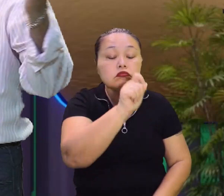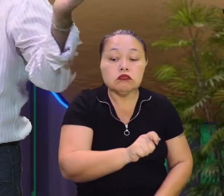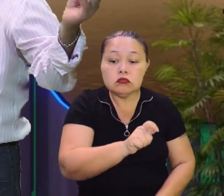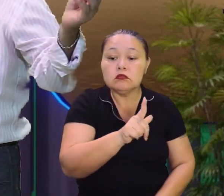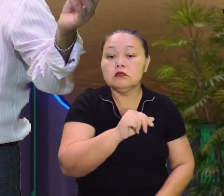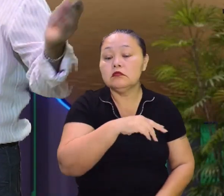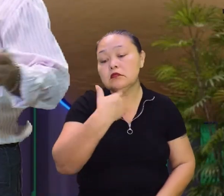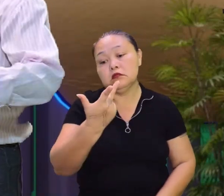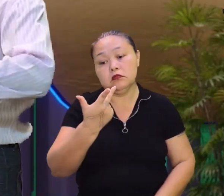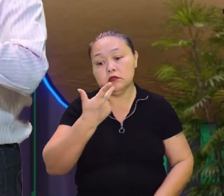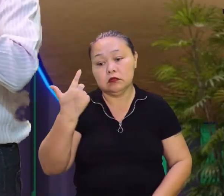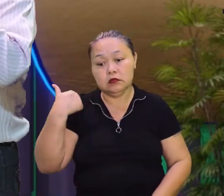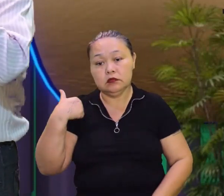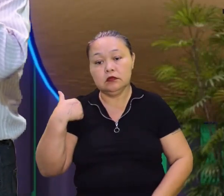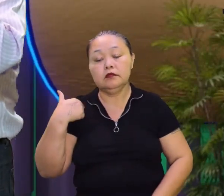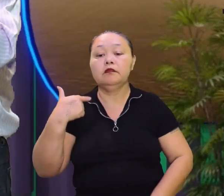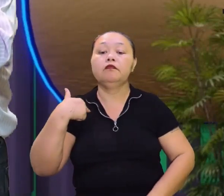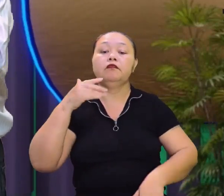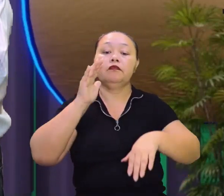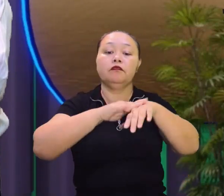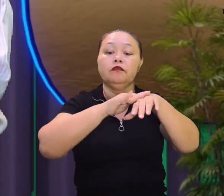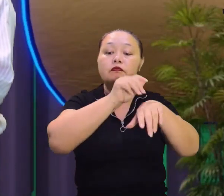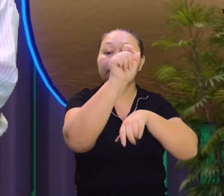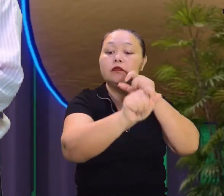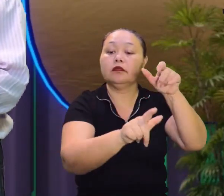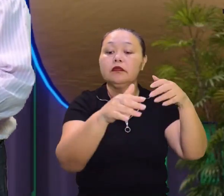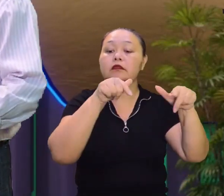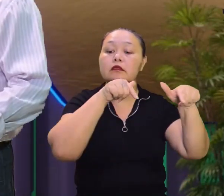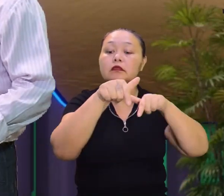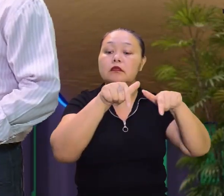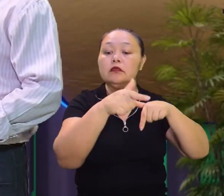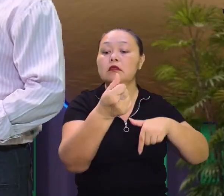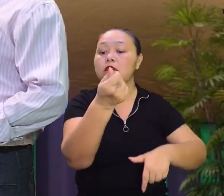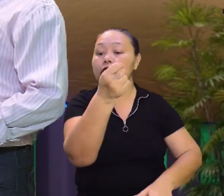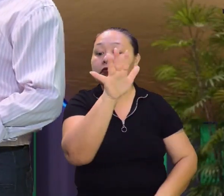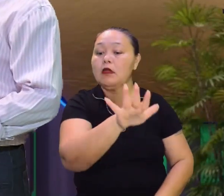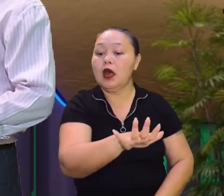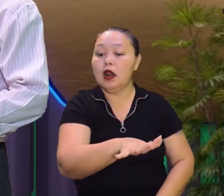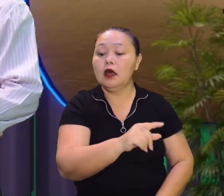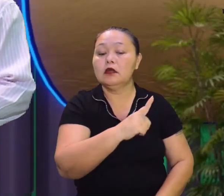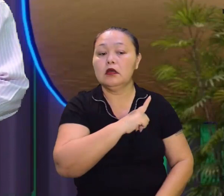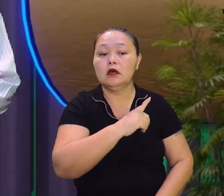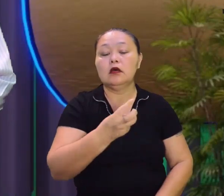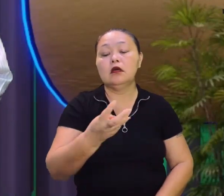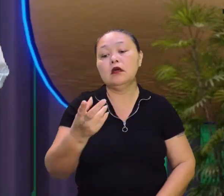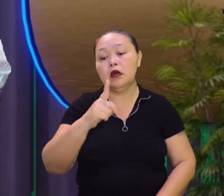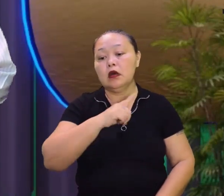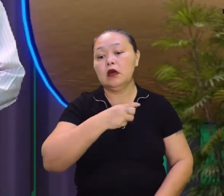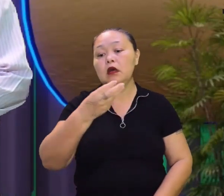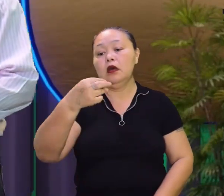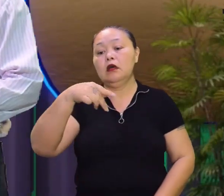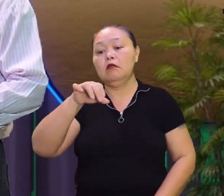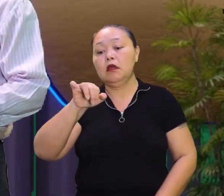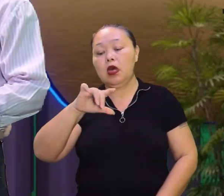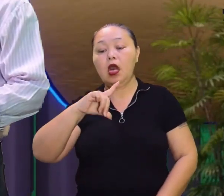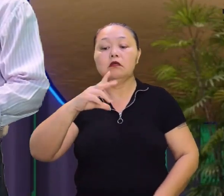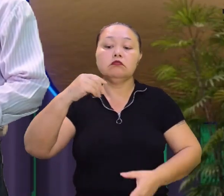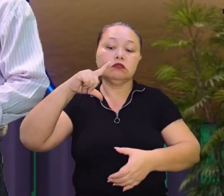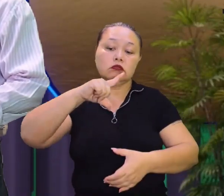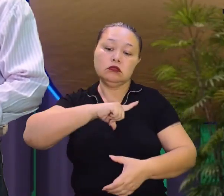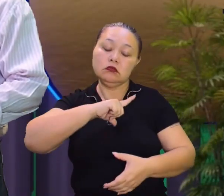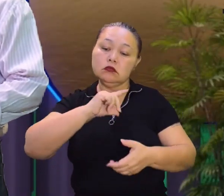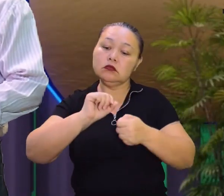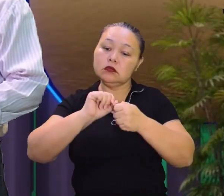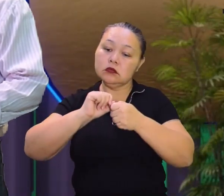Como colocamos anteriormente, mão de obra barata. Barata. E essas maquiladoras estão presentes aí geralmente nesses países